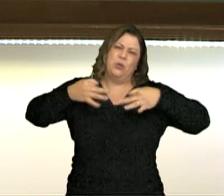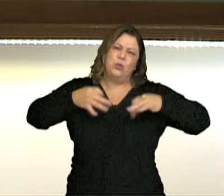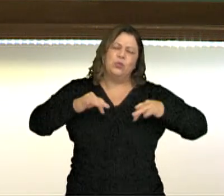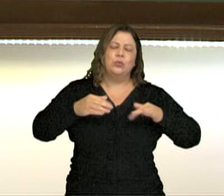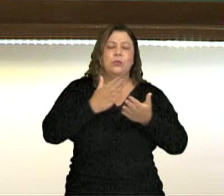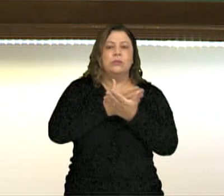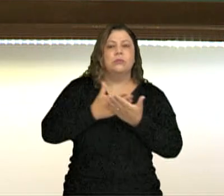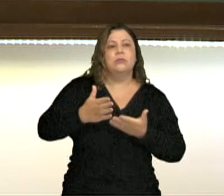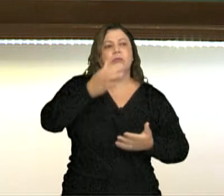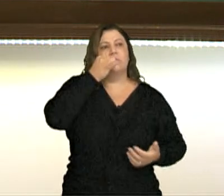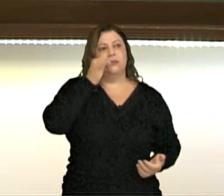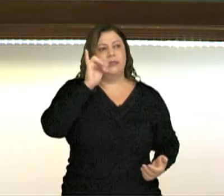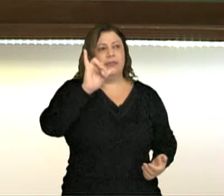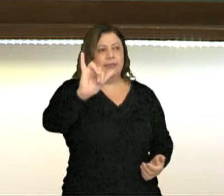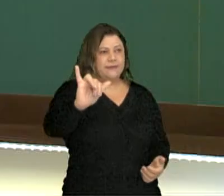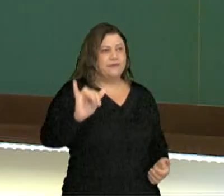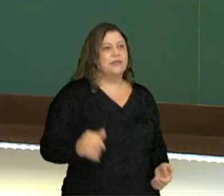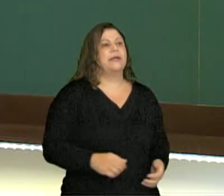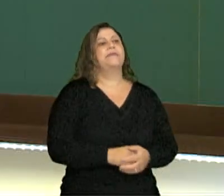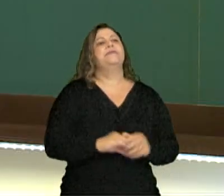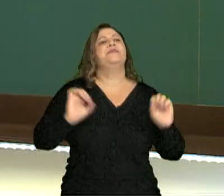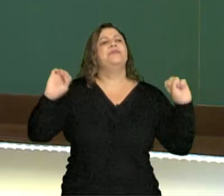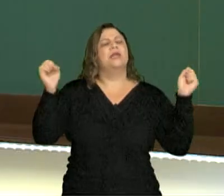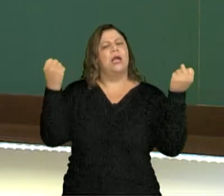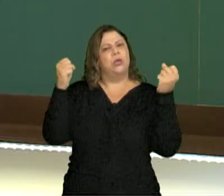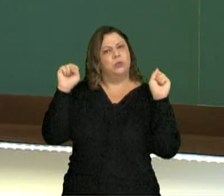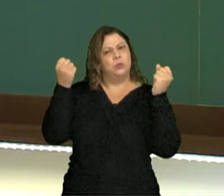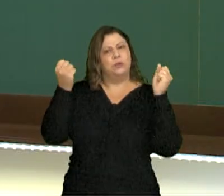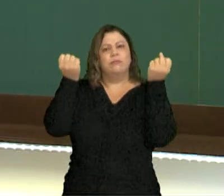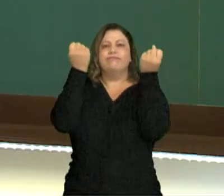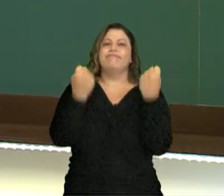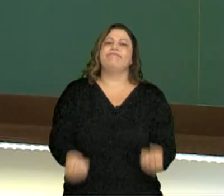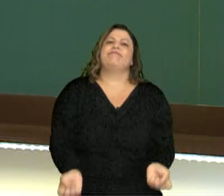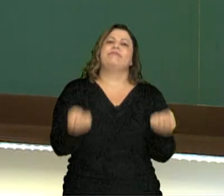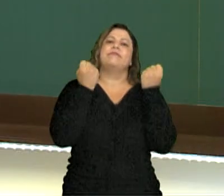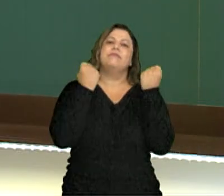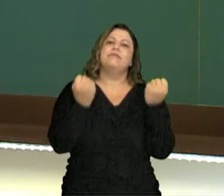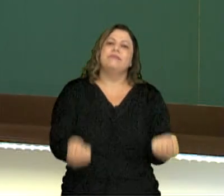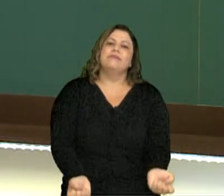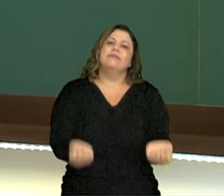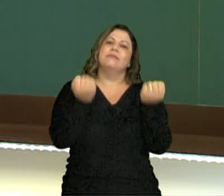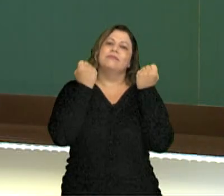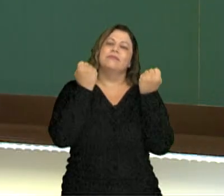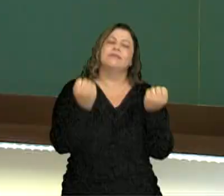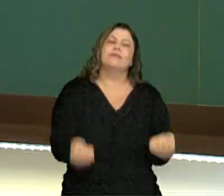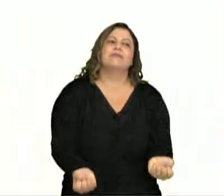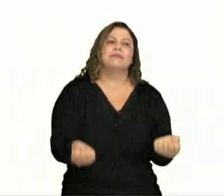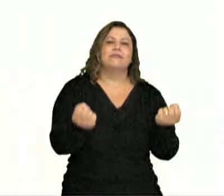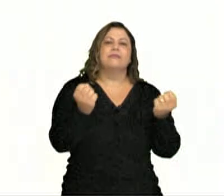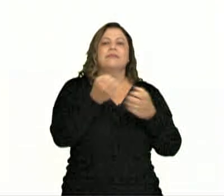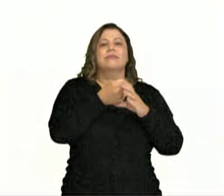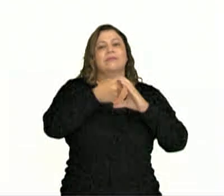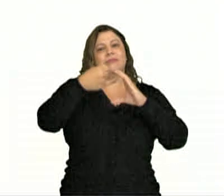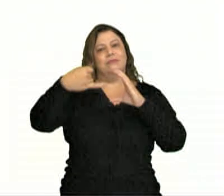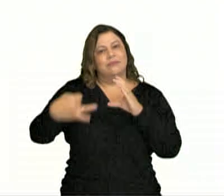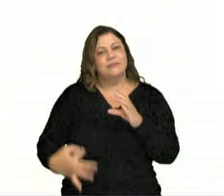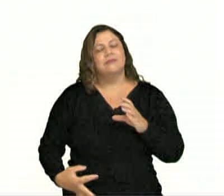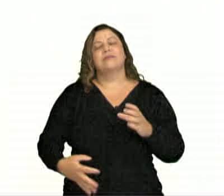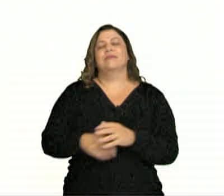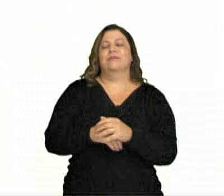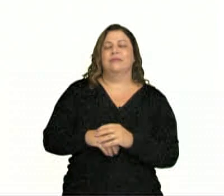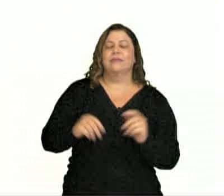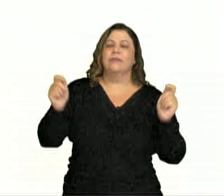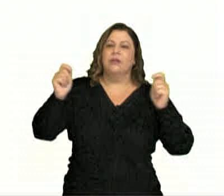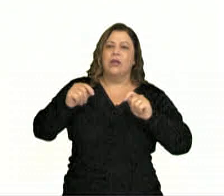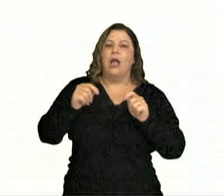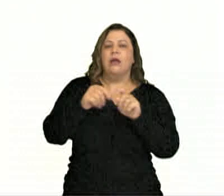prevenir. E a ginástica de condicionamento físico, gente, caracteriza-se pelo exercício